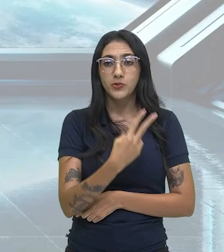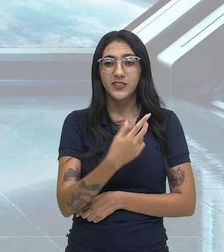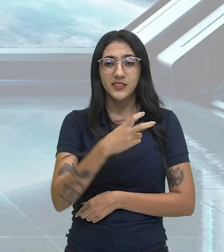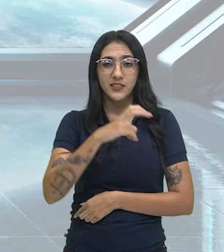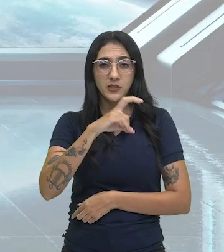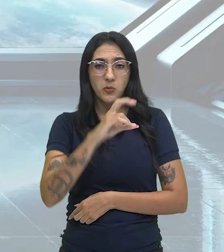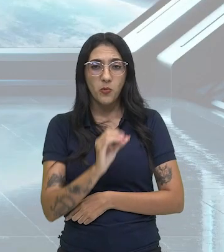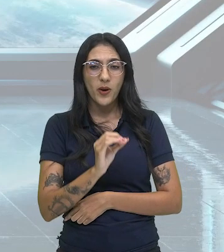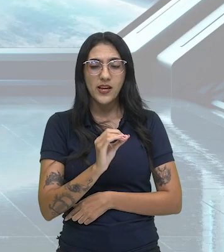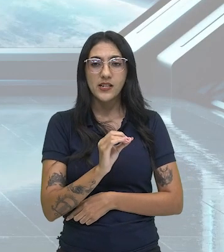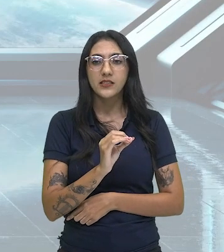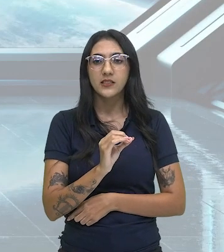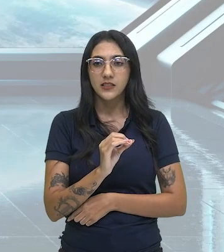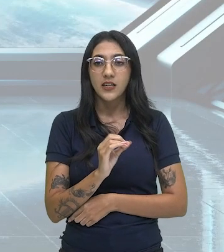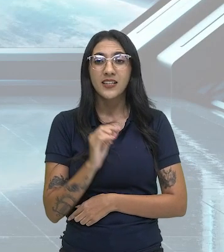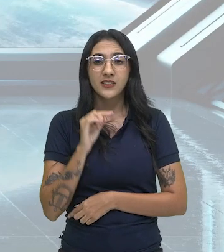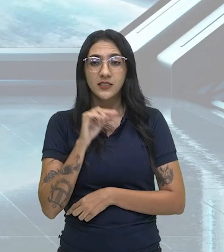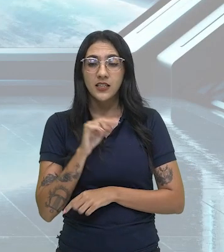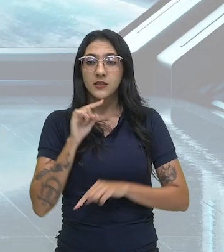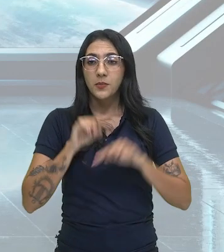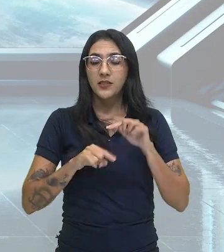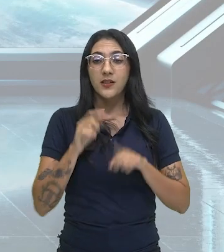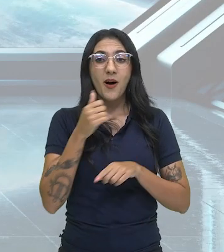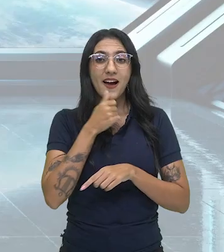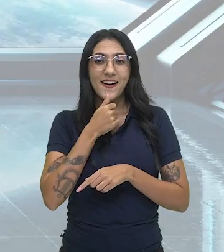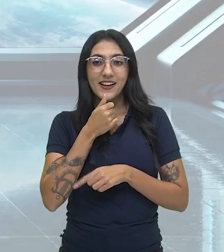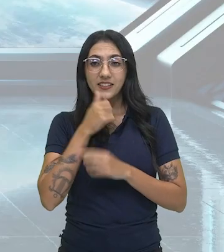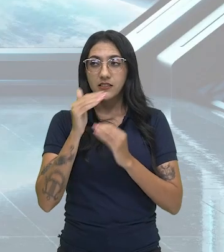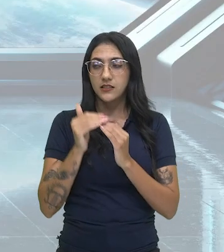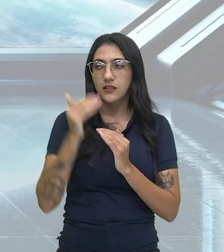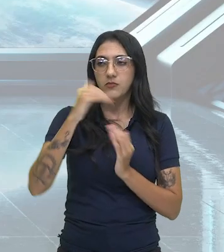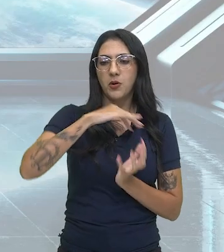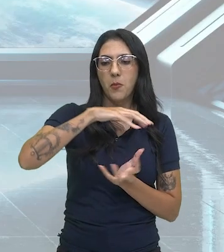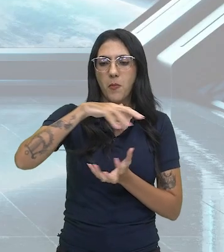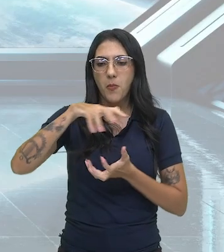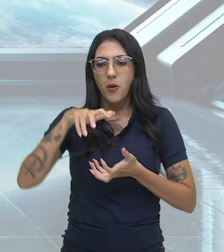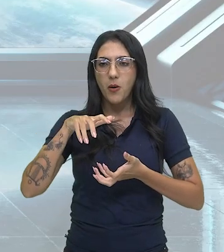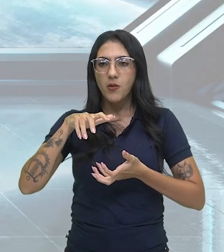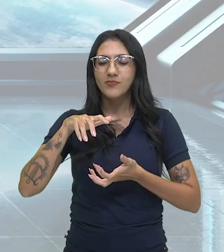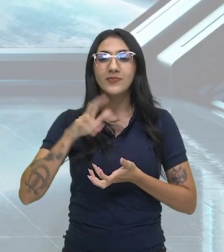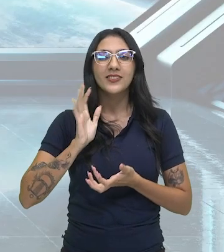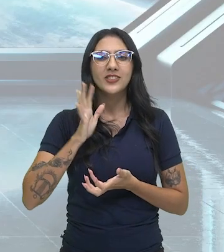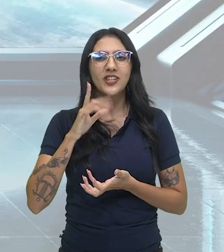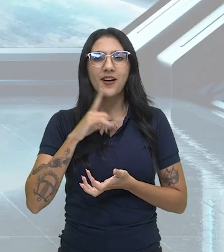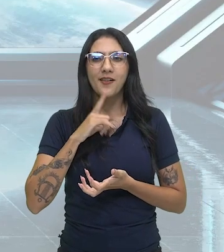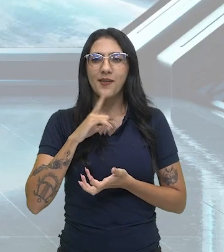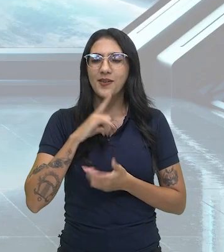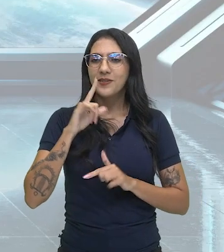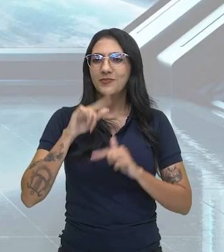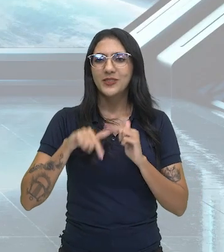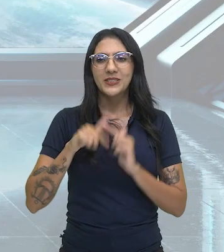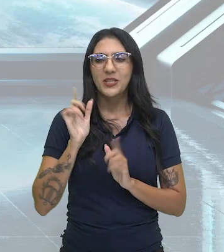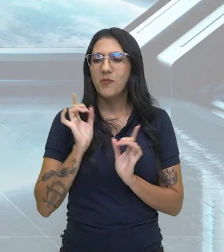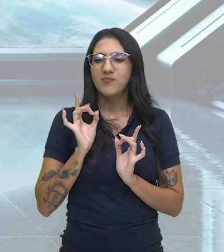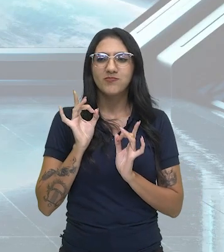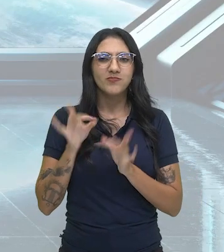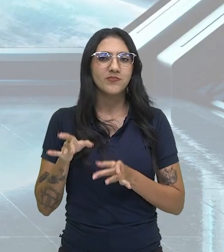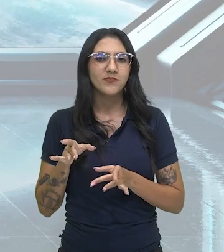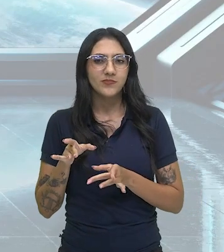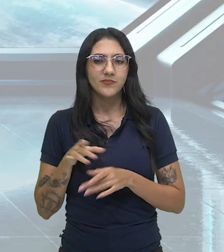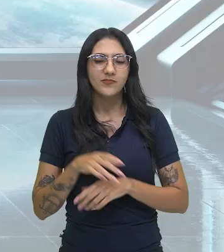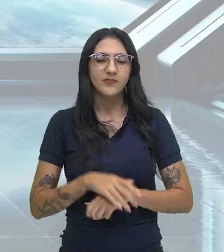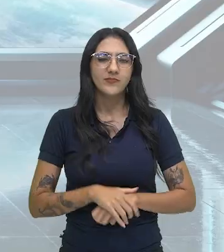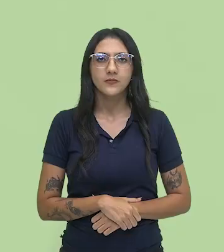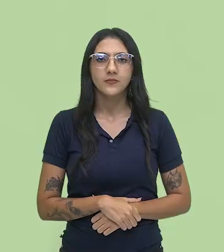2.250, dos quais ainda estão em órbita, já são considerados lixo espacial.